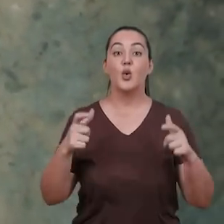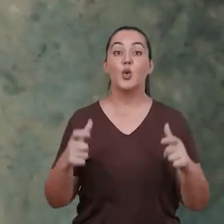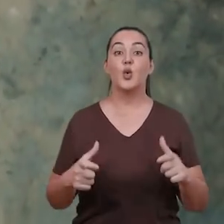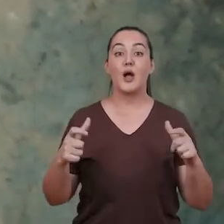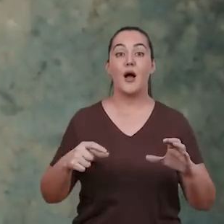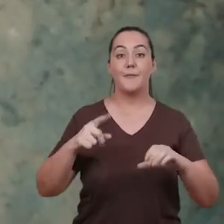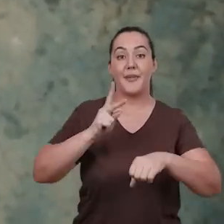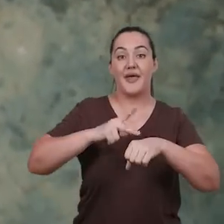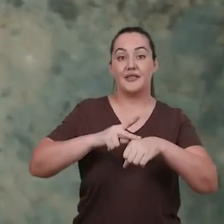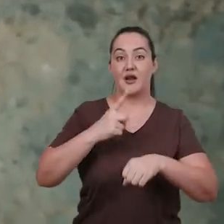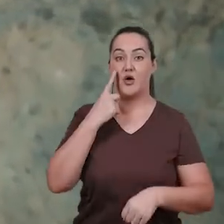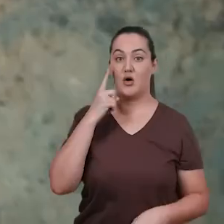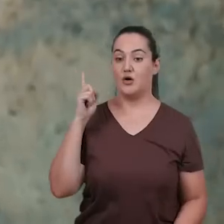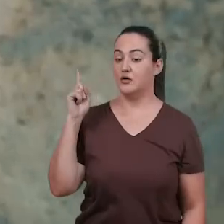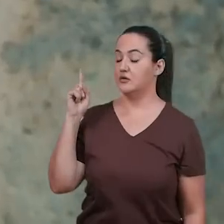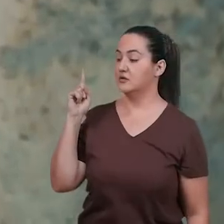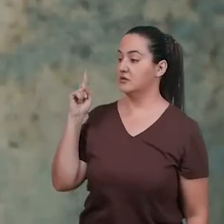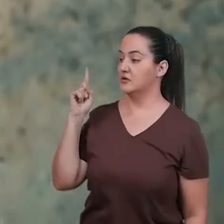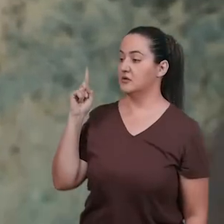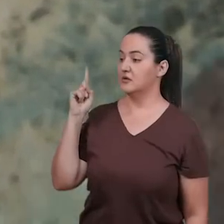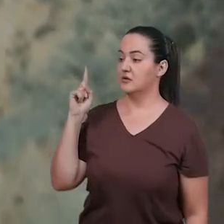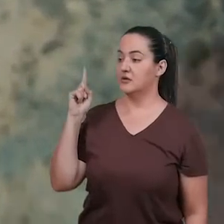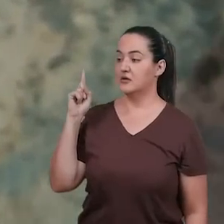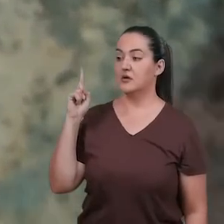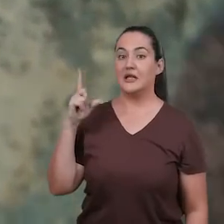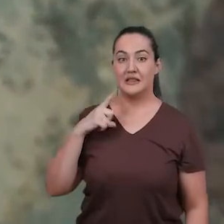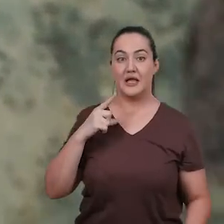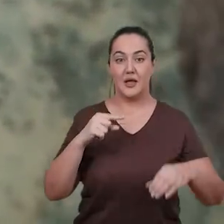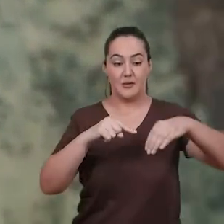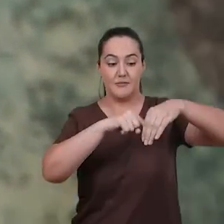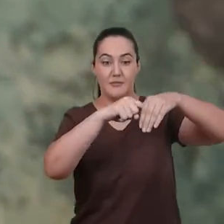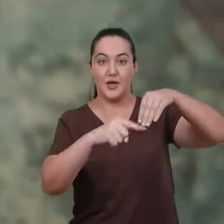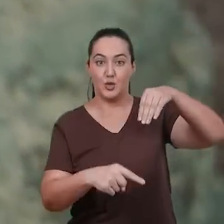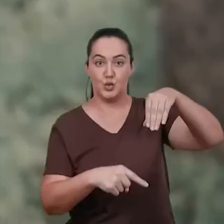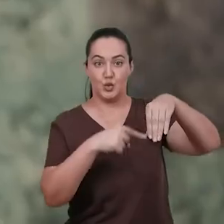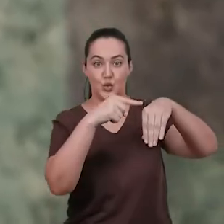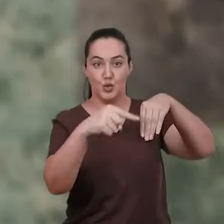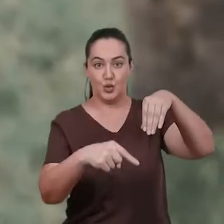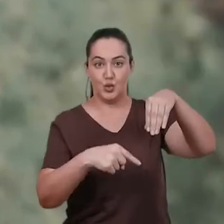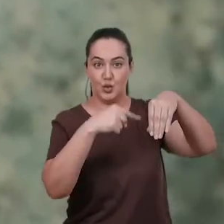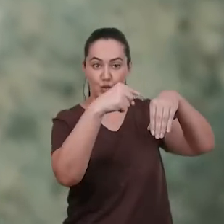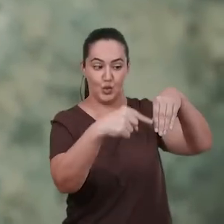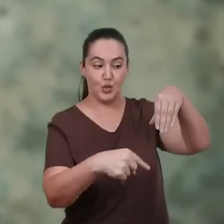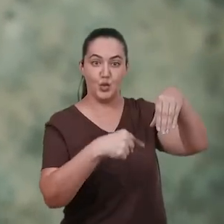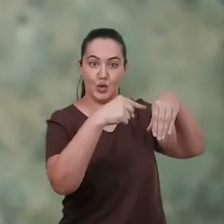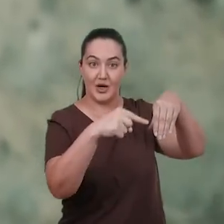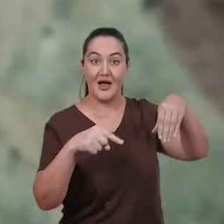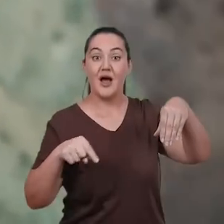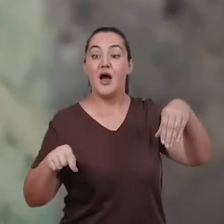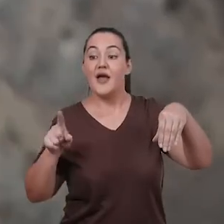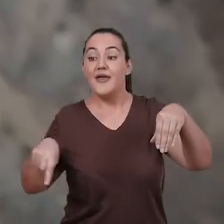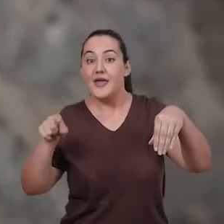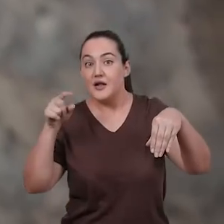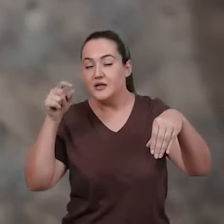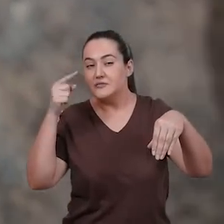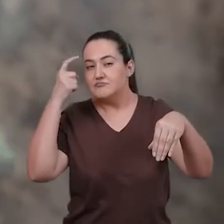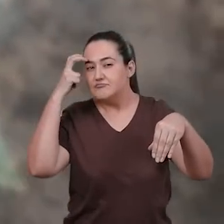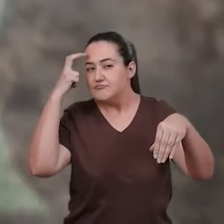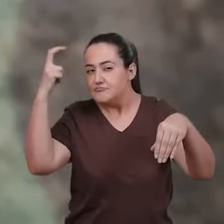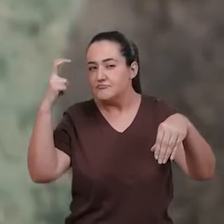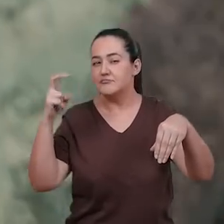O local dela seria aqui. E você vê que tem uma abertura logo ali. Então eles, com uma